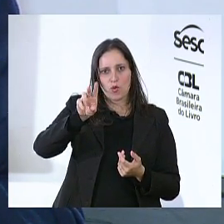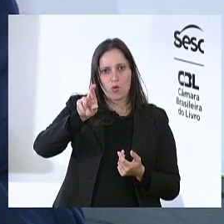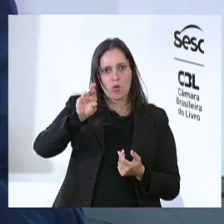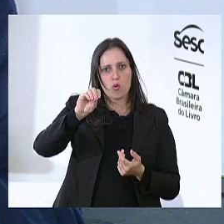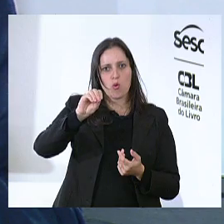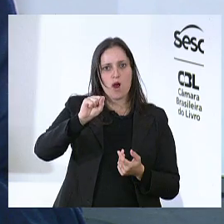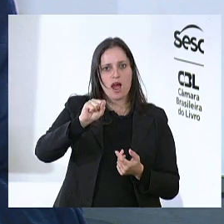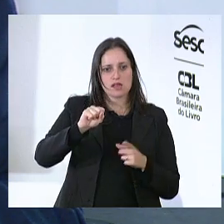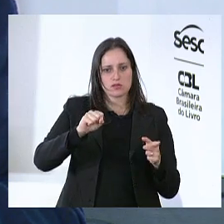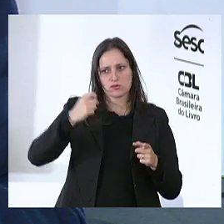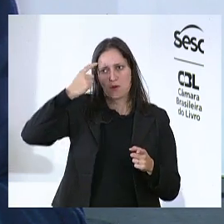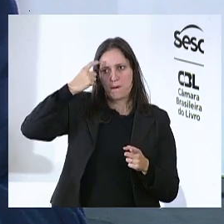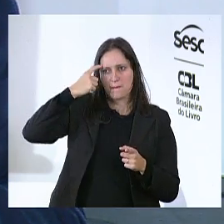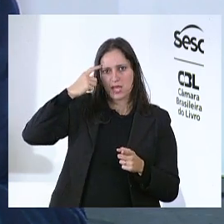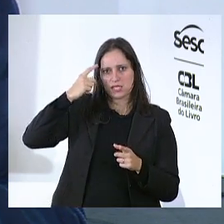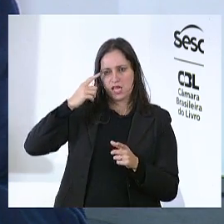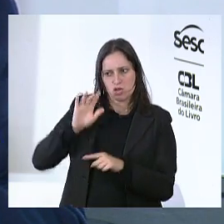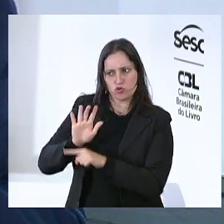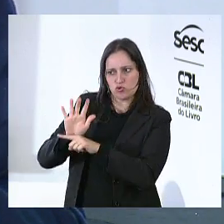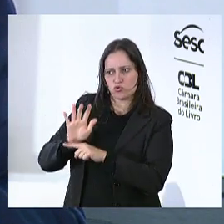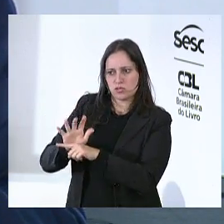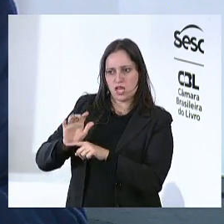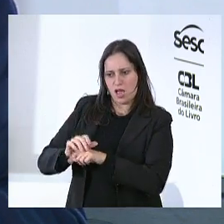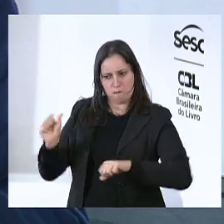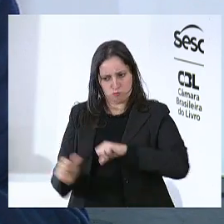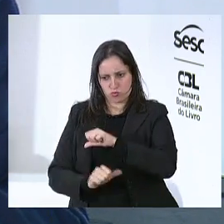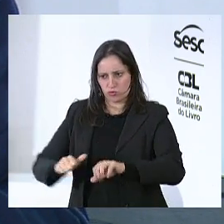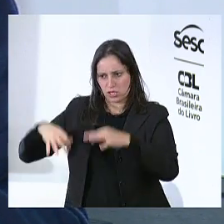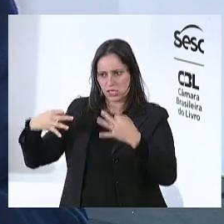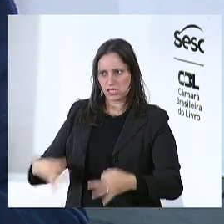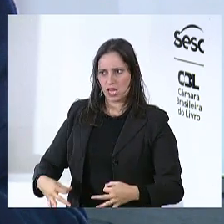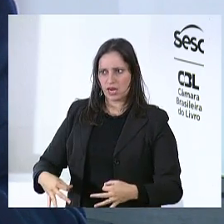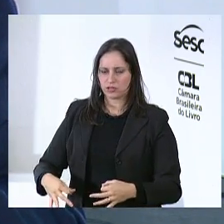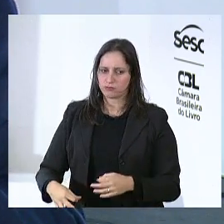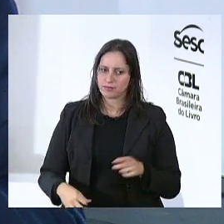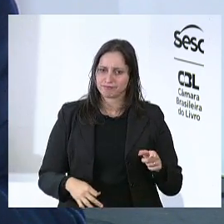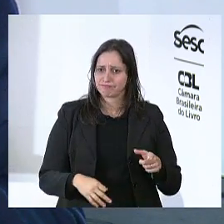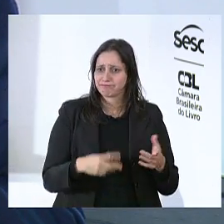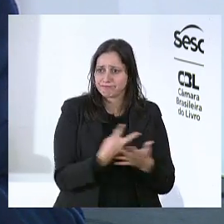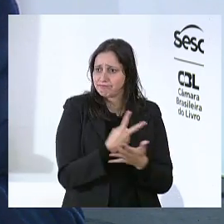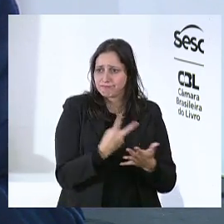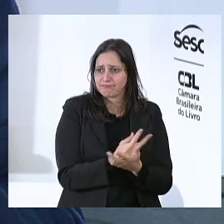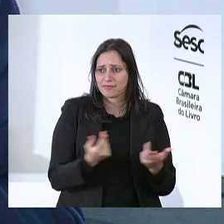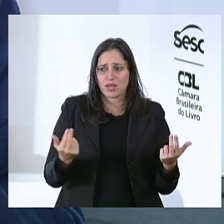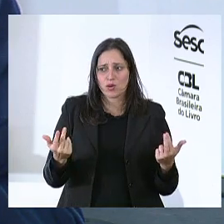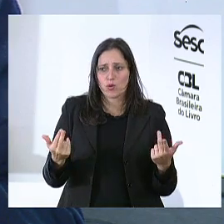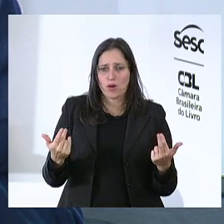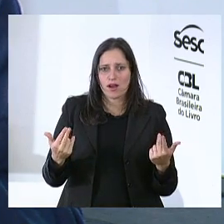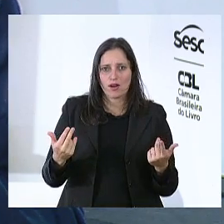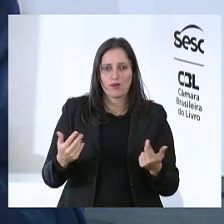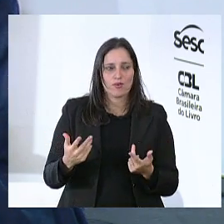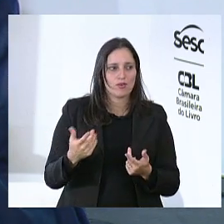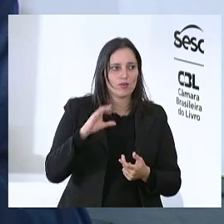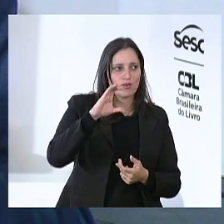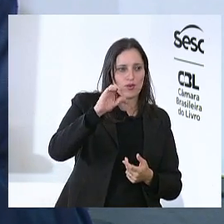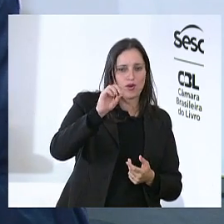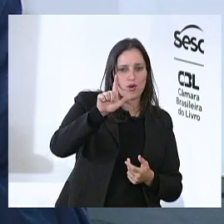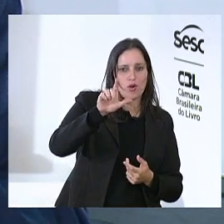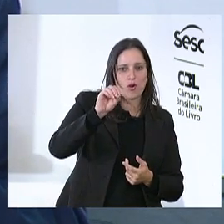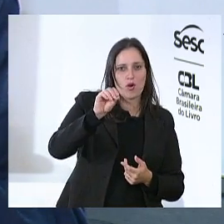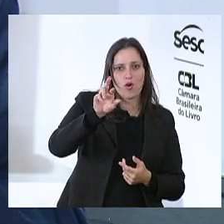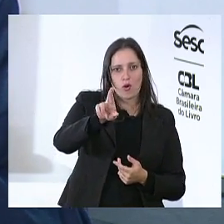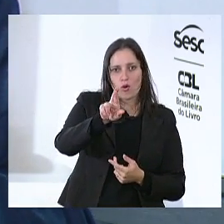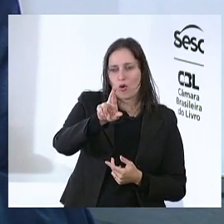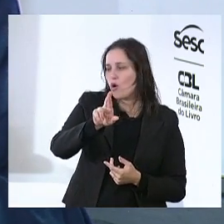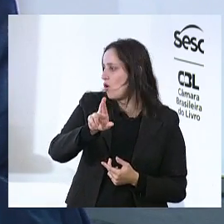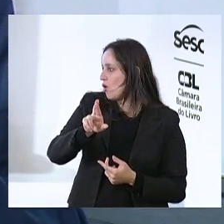militares dizem que vão acabar com a corrupção. Sim, meu pai, vão acabar com a corrupção. Certo? o Collor, né? Não ia, era em nome dos